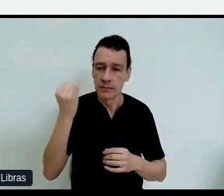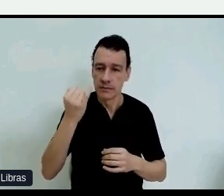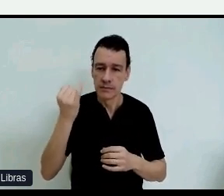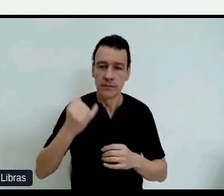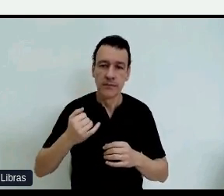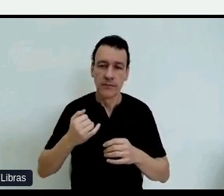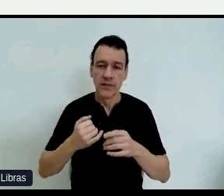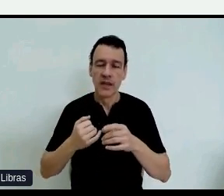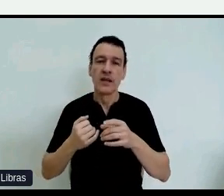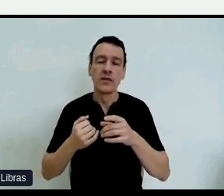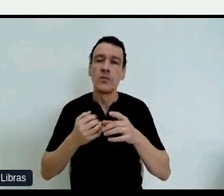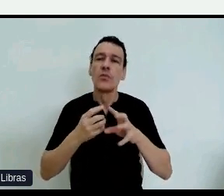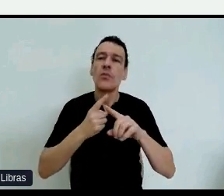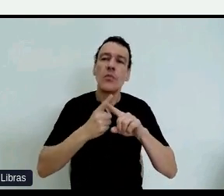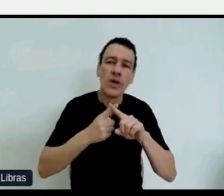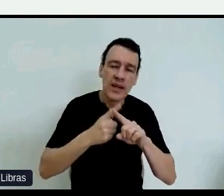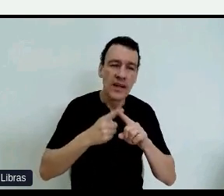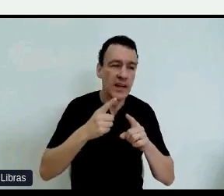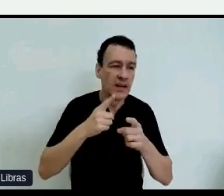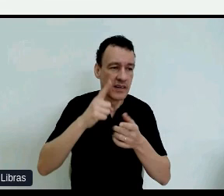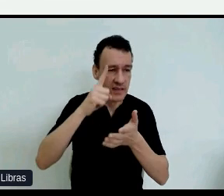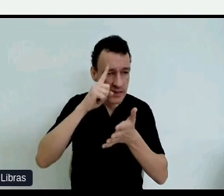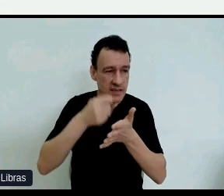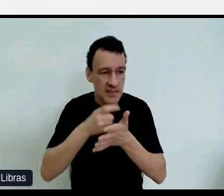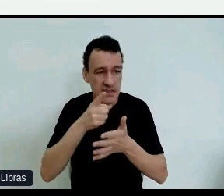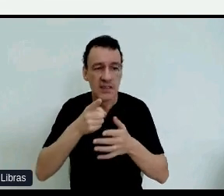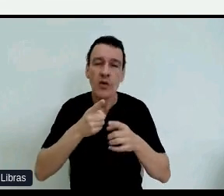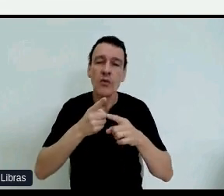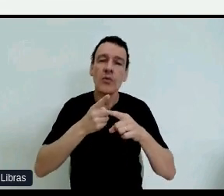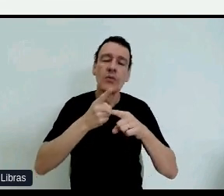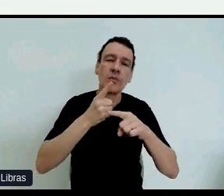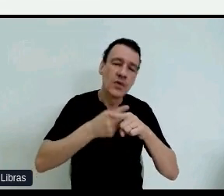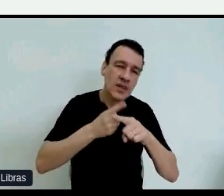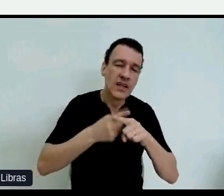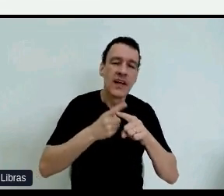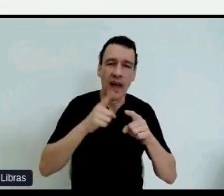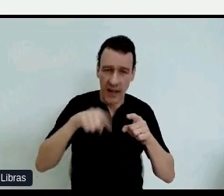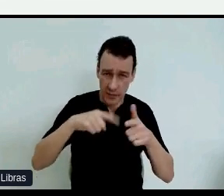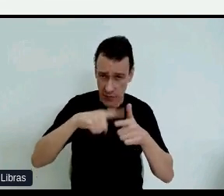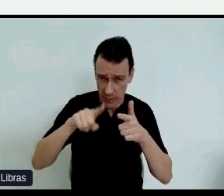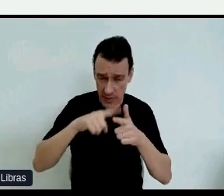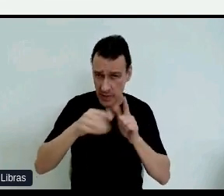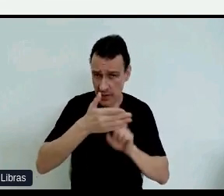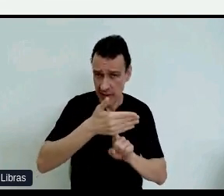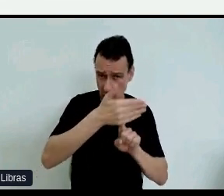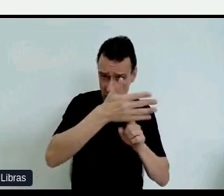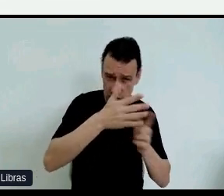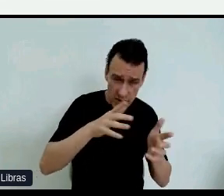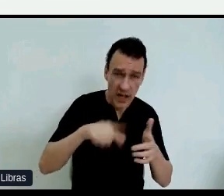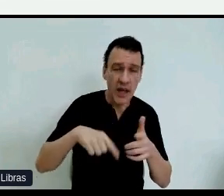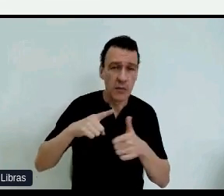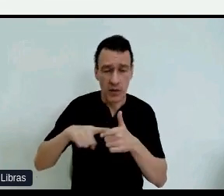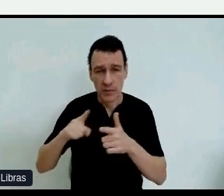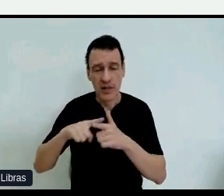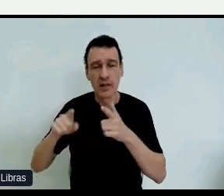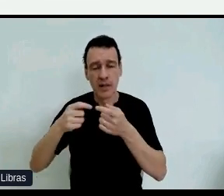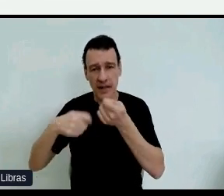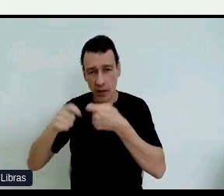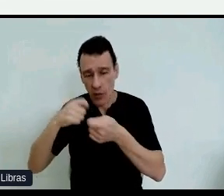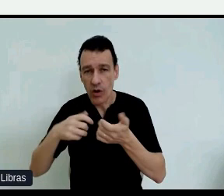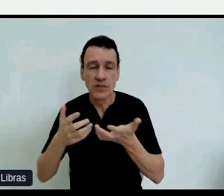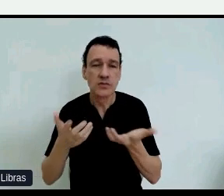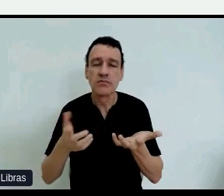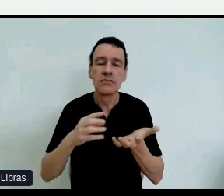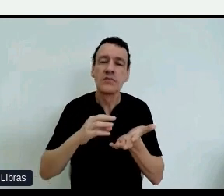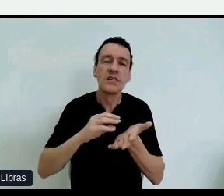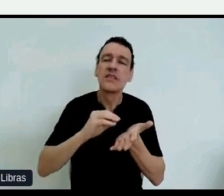essa decisão, é uma questão técnica, é uma questão de tecnologia, é uma questão de negócio, o que faltou, né, e como que a